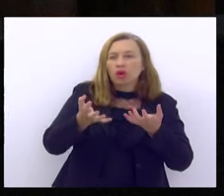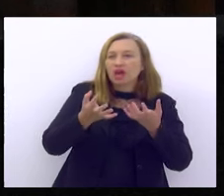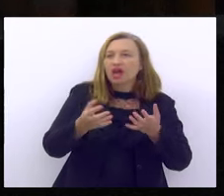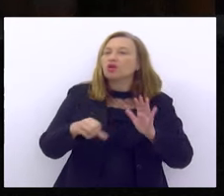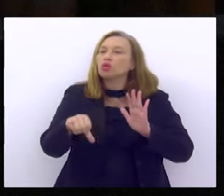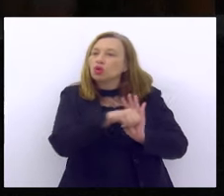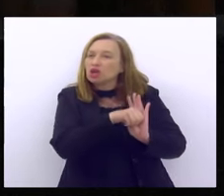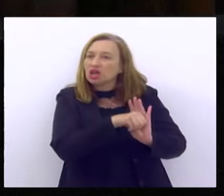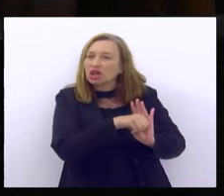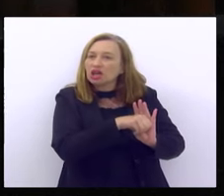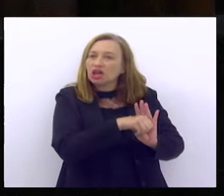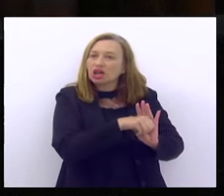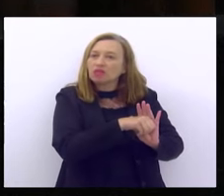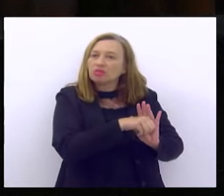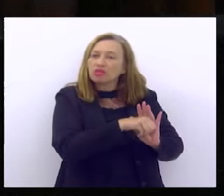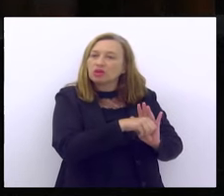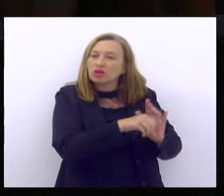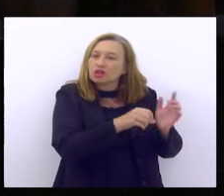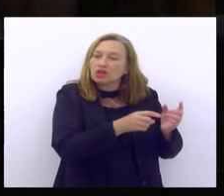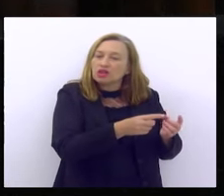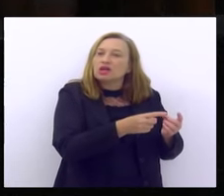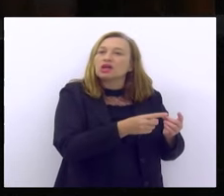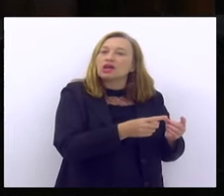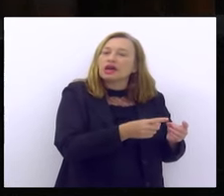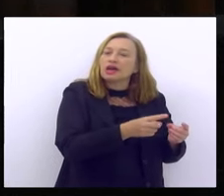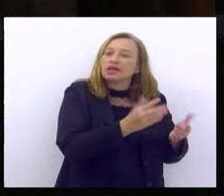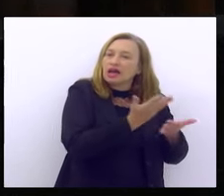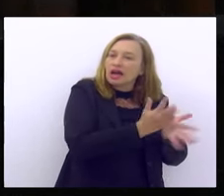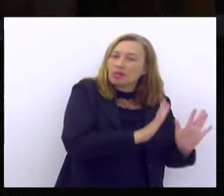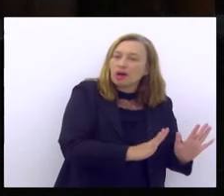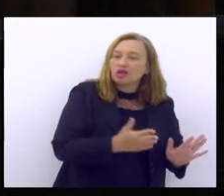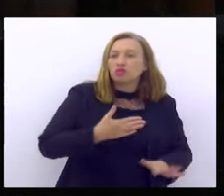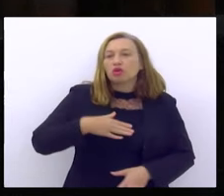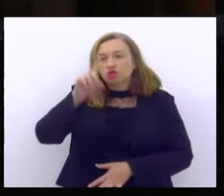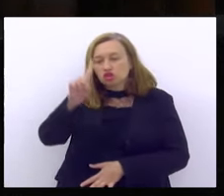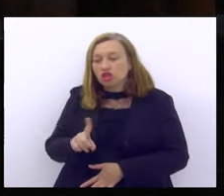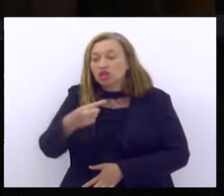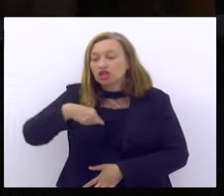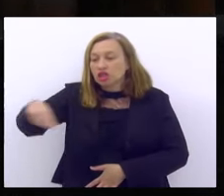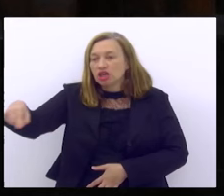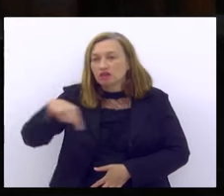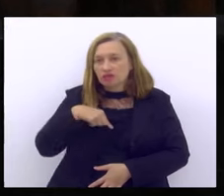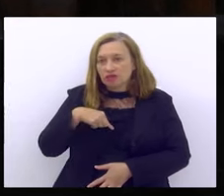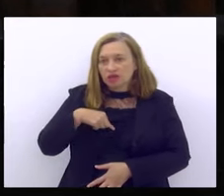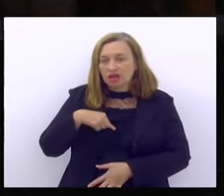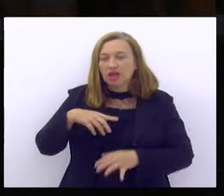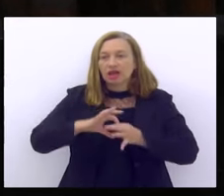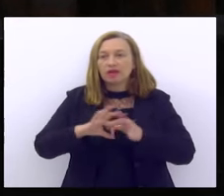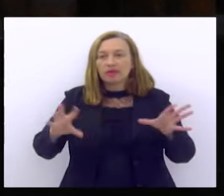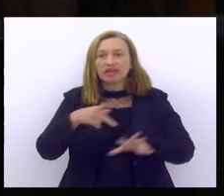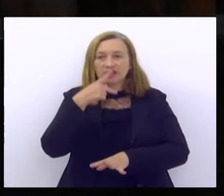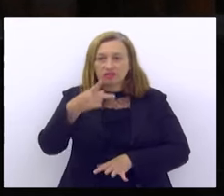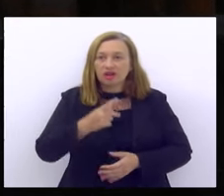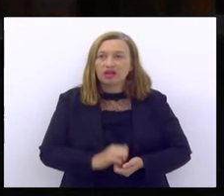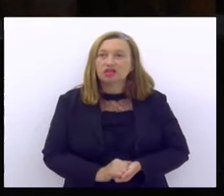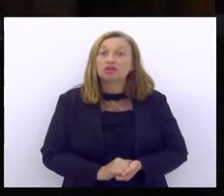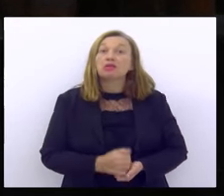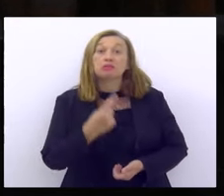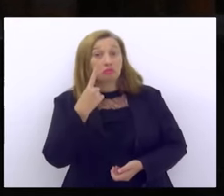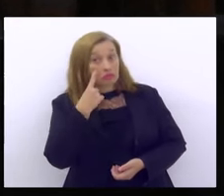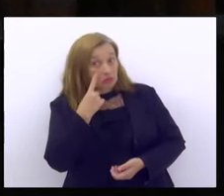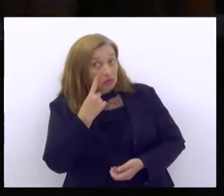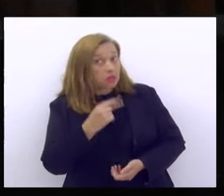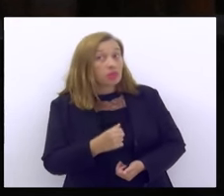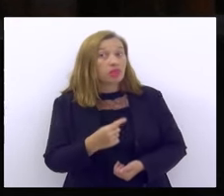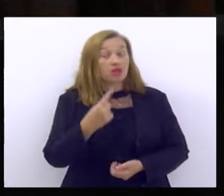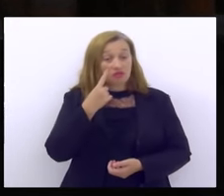crime organizado seja combatido, eu quero a garantia do meu direito de ir e vir, eu quero a minha liberdade de expressão. Pois bem,